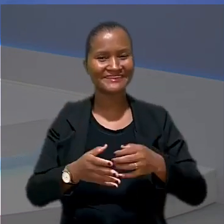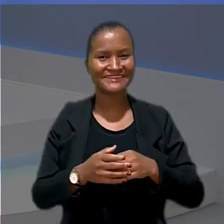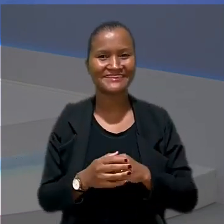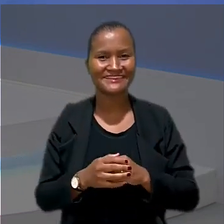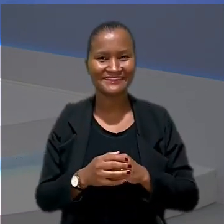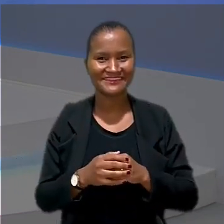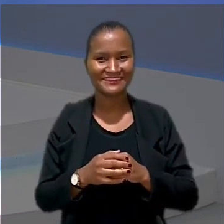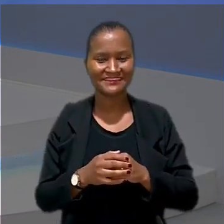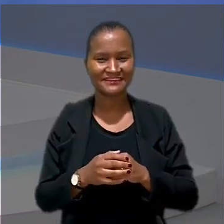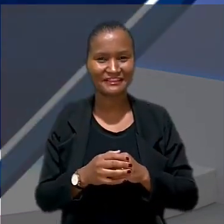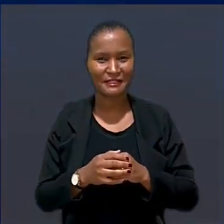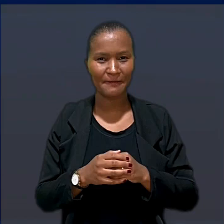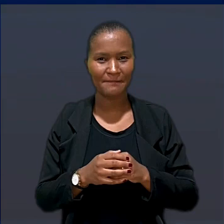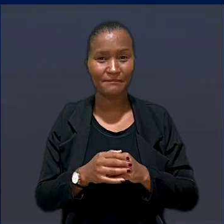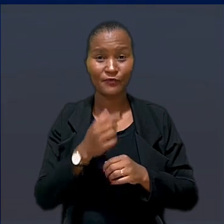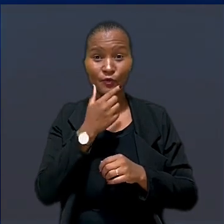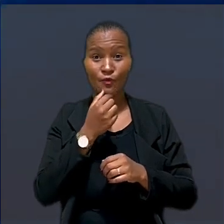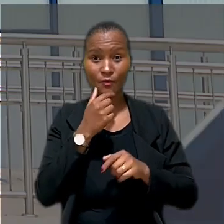para a edição de hoje.